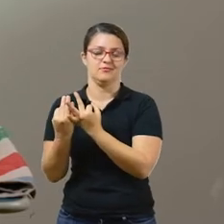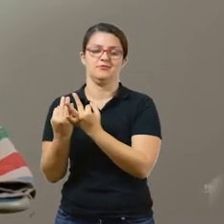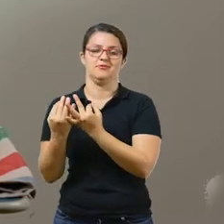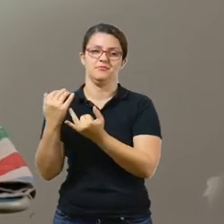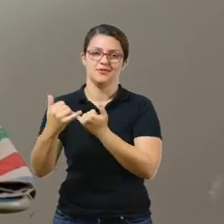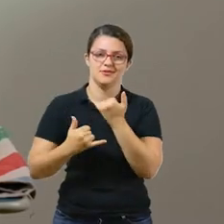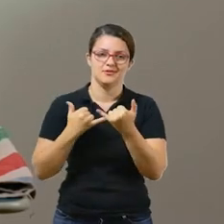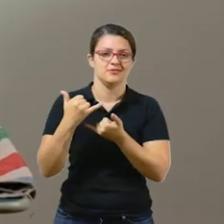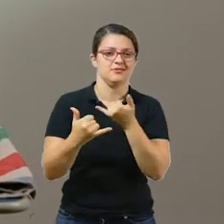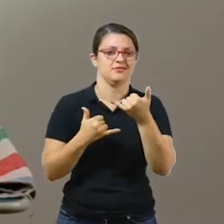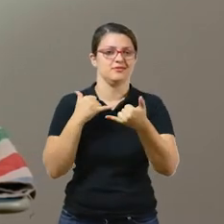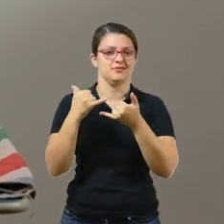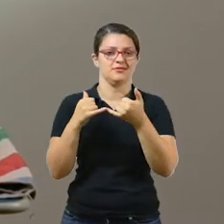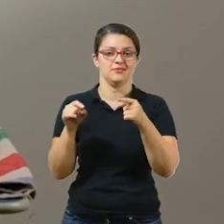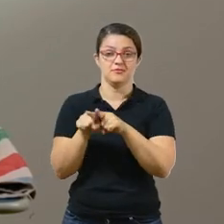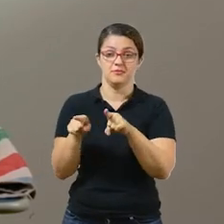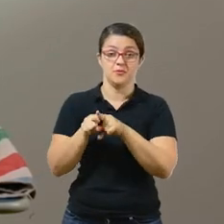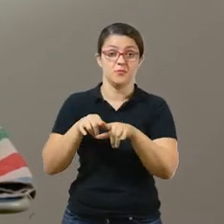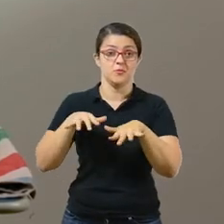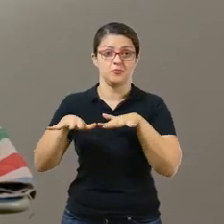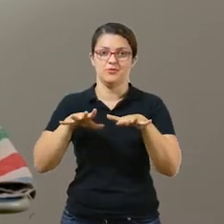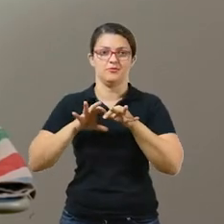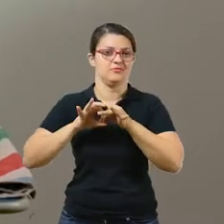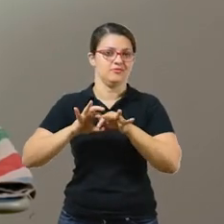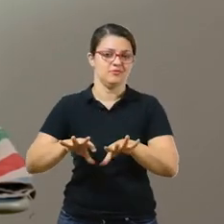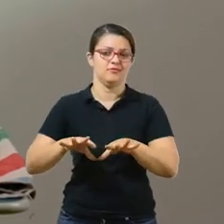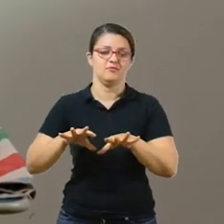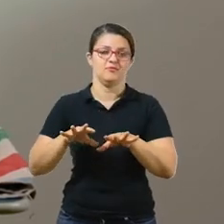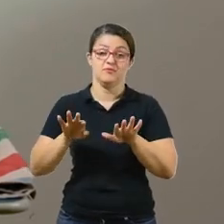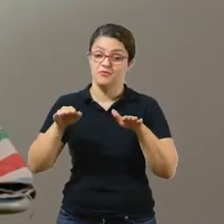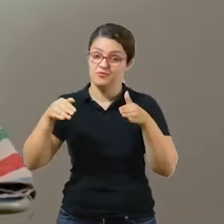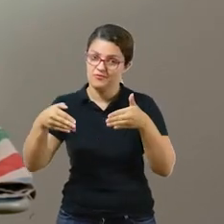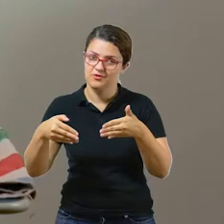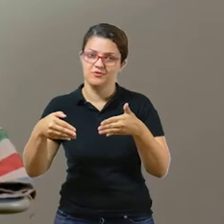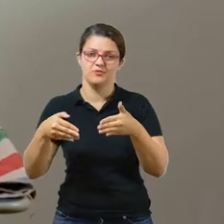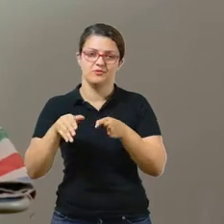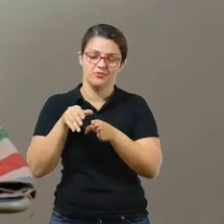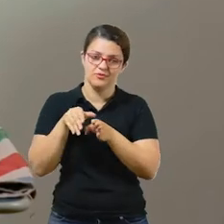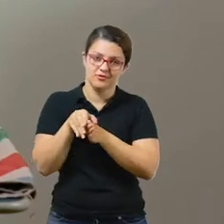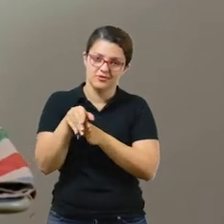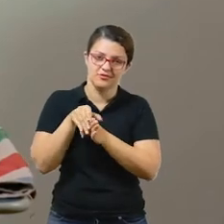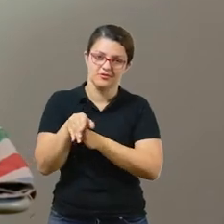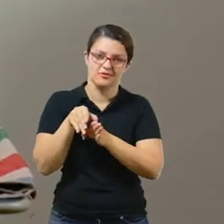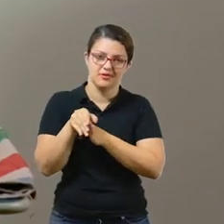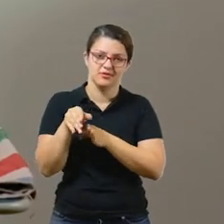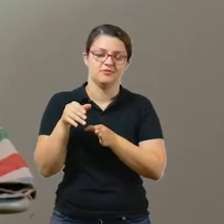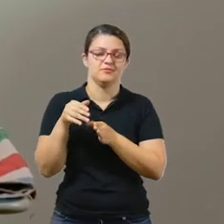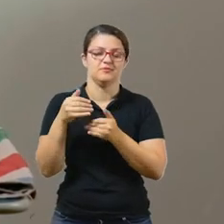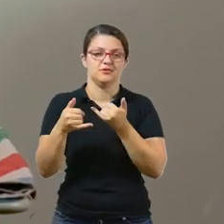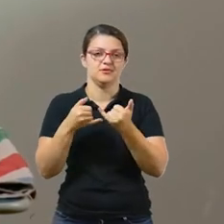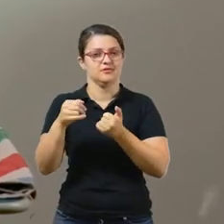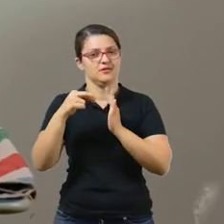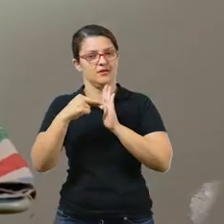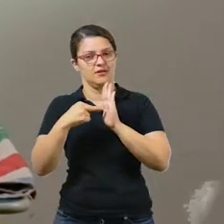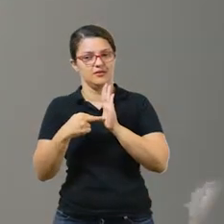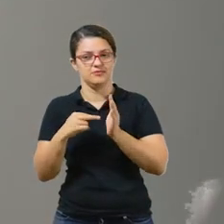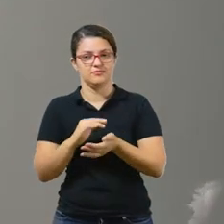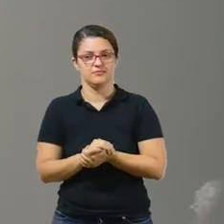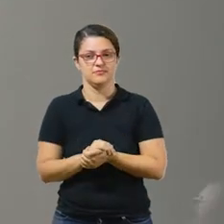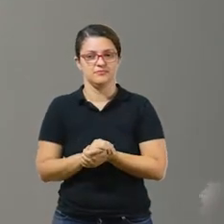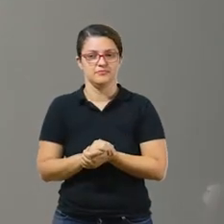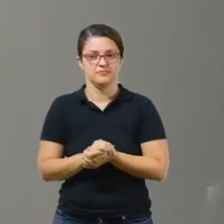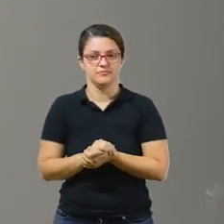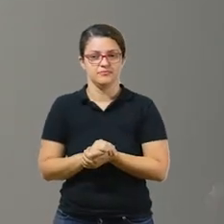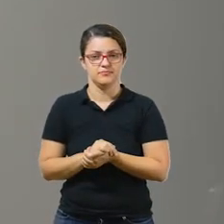momentos lúdicos e também movimentos livres, mas direcionados conforme a brincadeira, tá bom? Estou falando da brincadeira